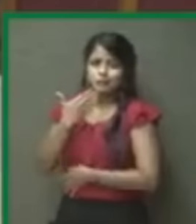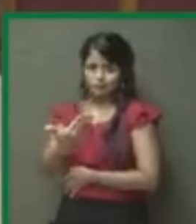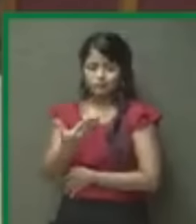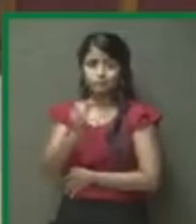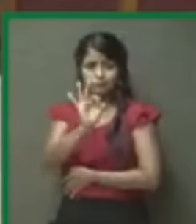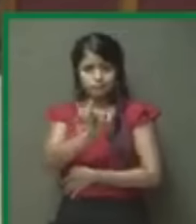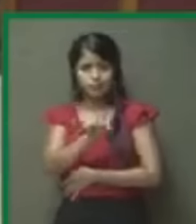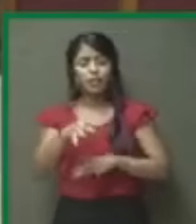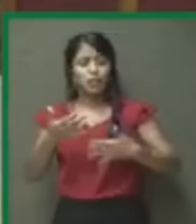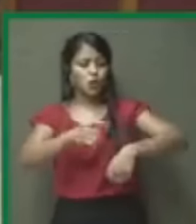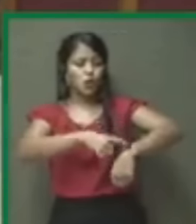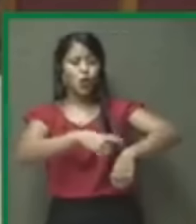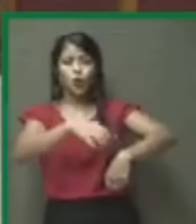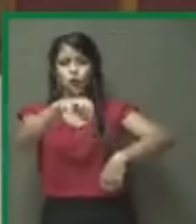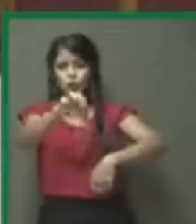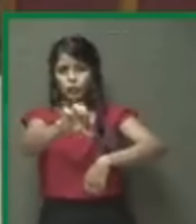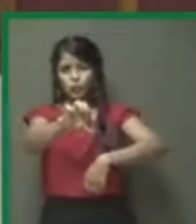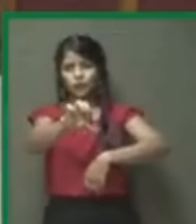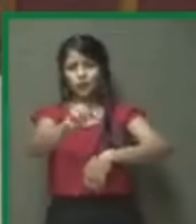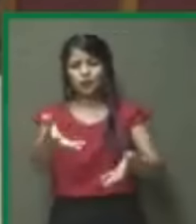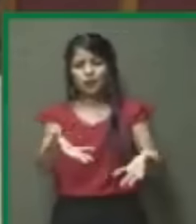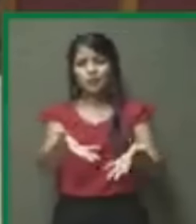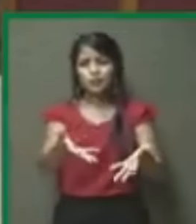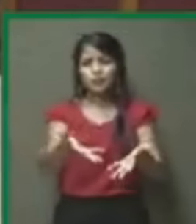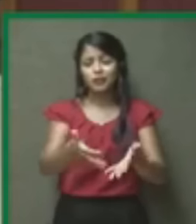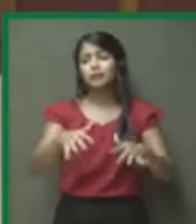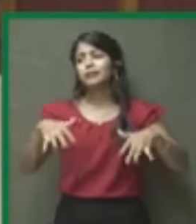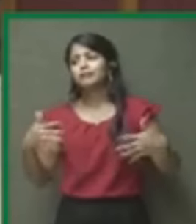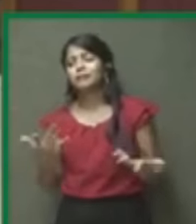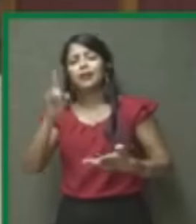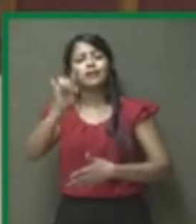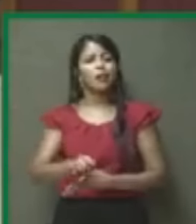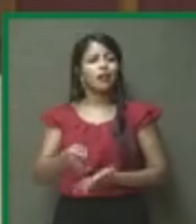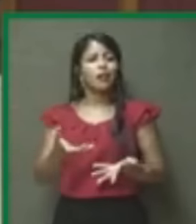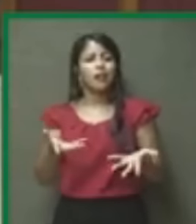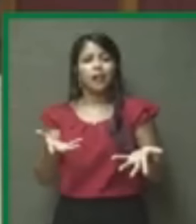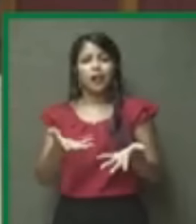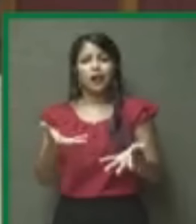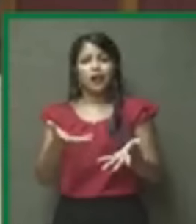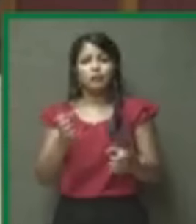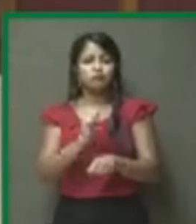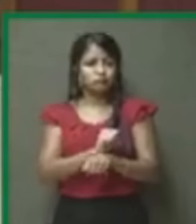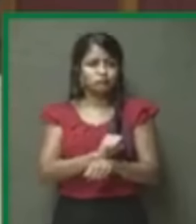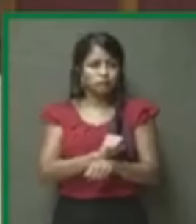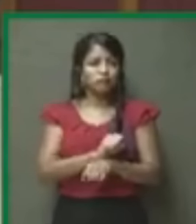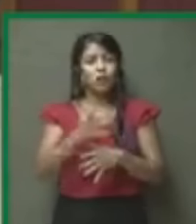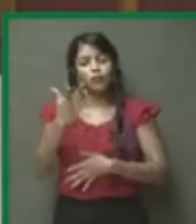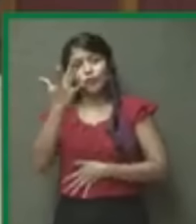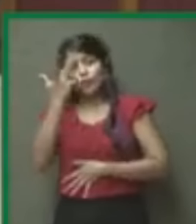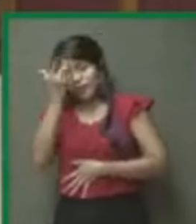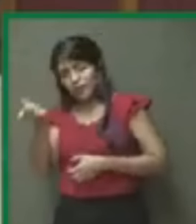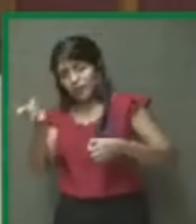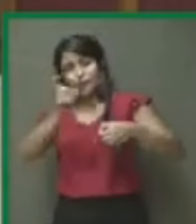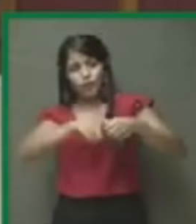Ok? Então, são 9h02. Nós vamos entrar em recesso até amanhã, 8h da manhã.